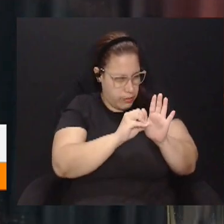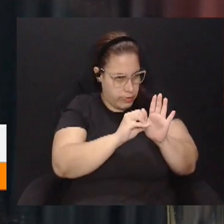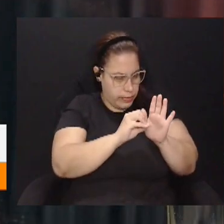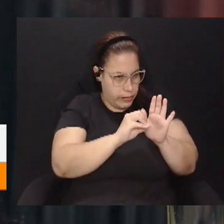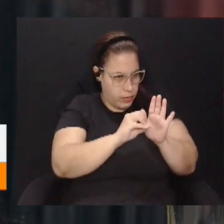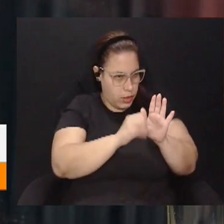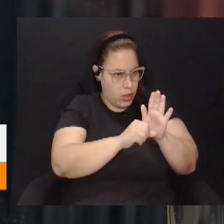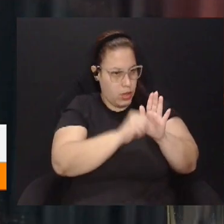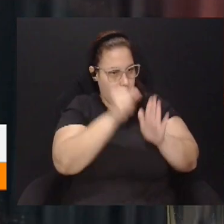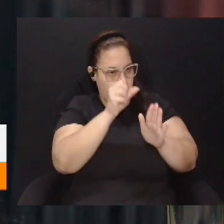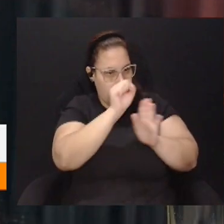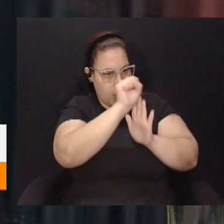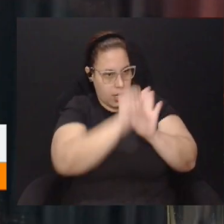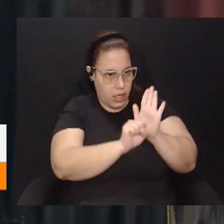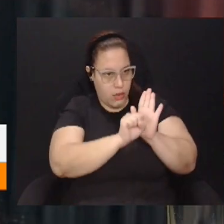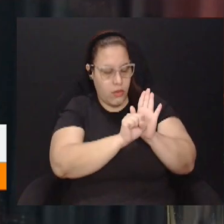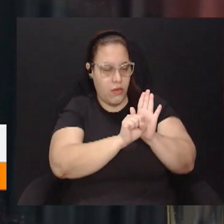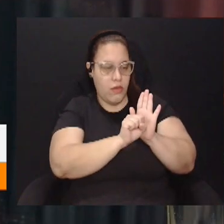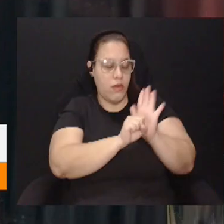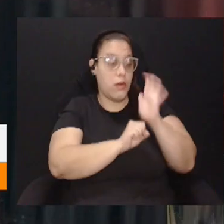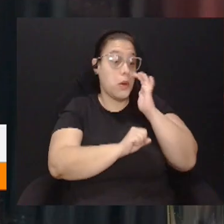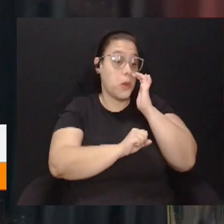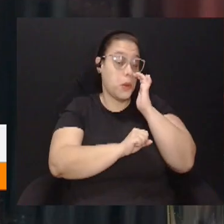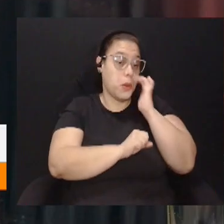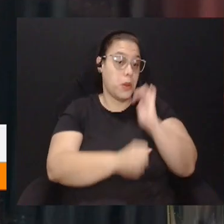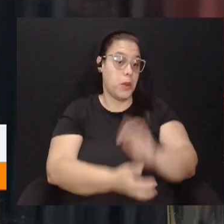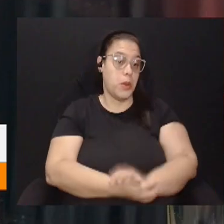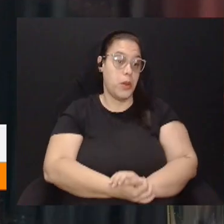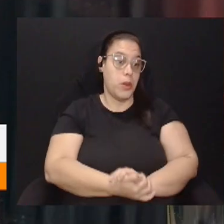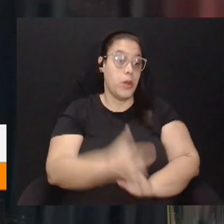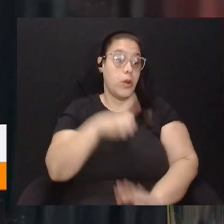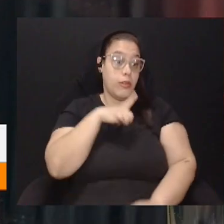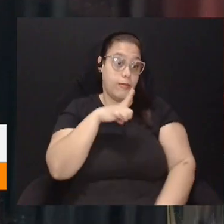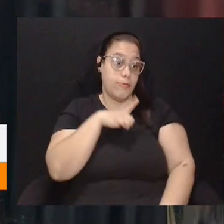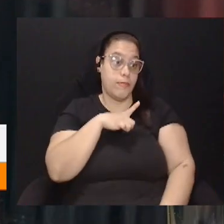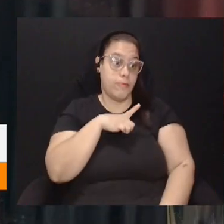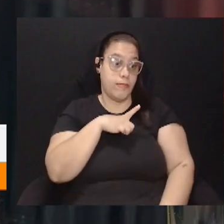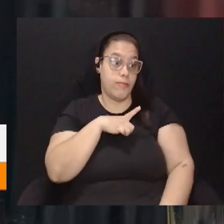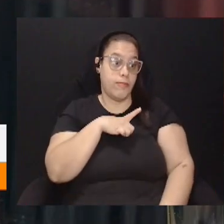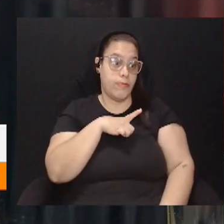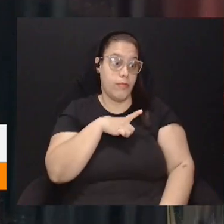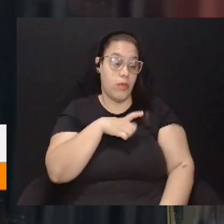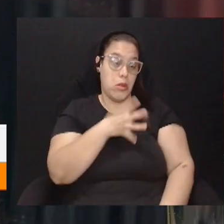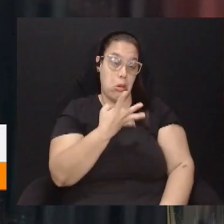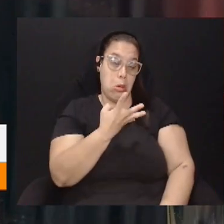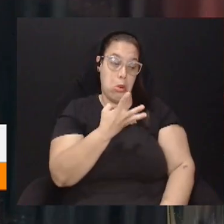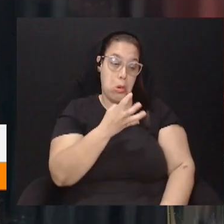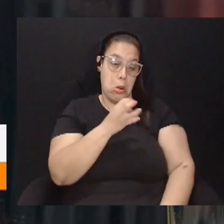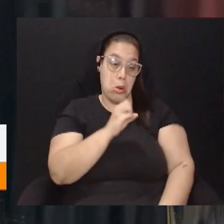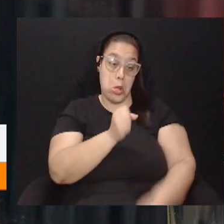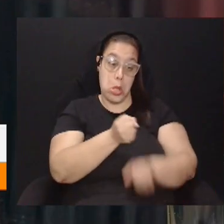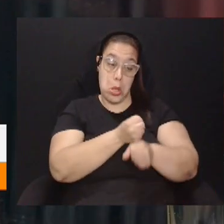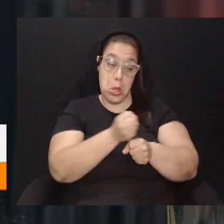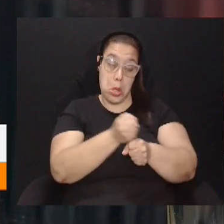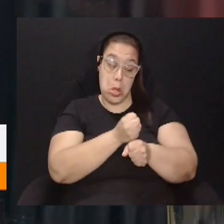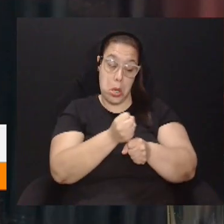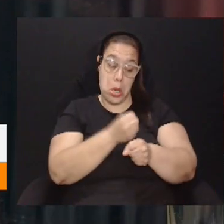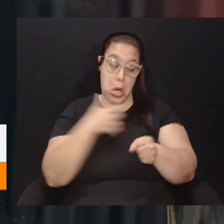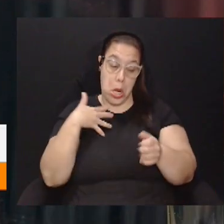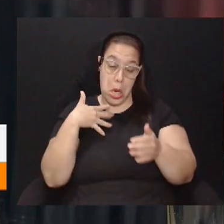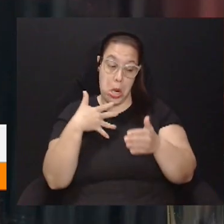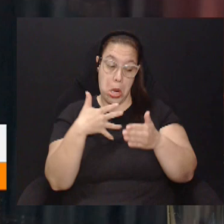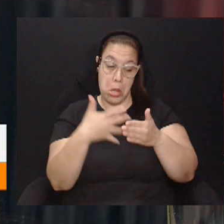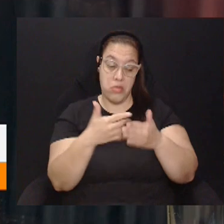século, e nós temos, uns 40 anos, mais ou menos, sem